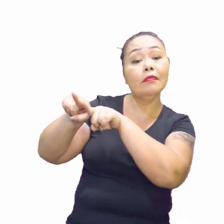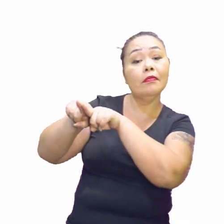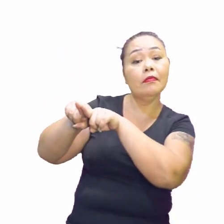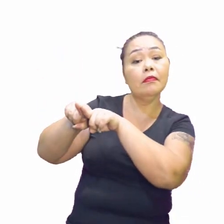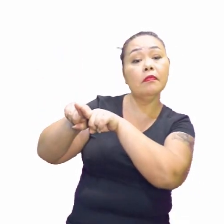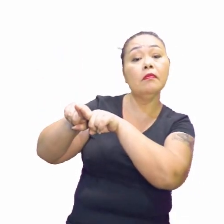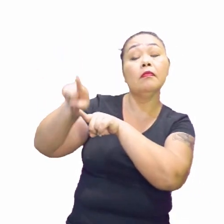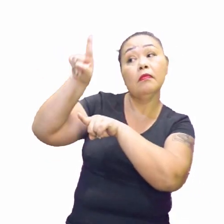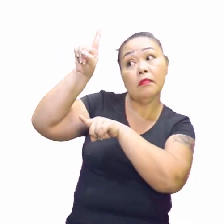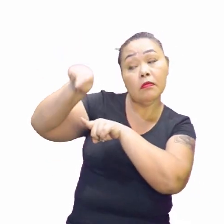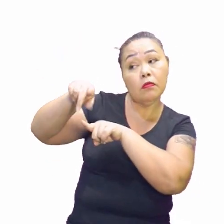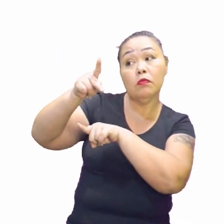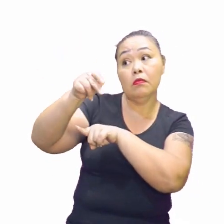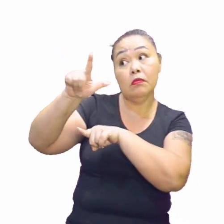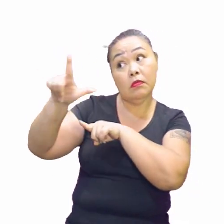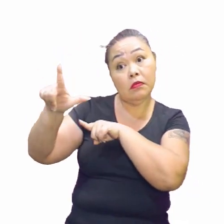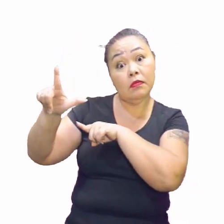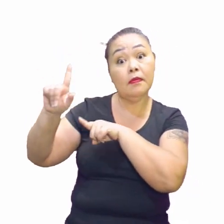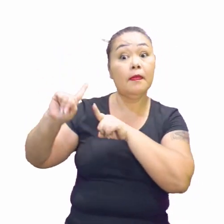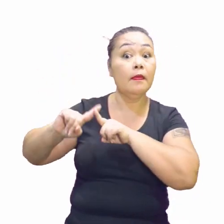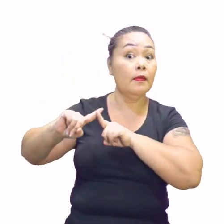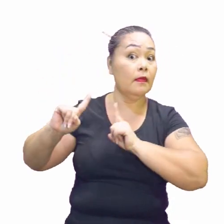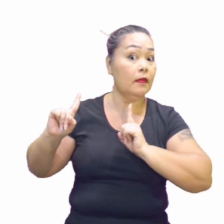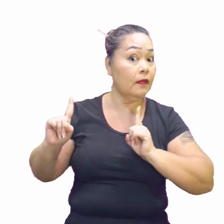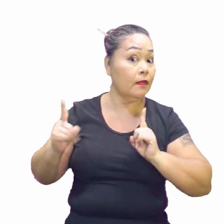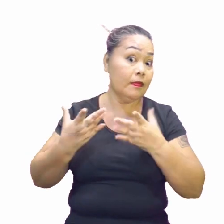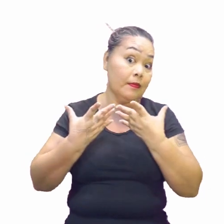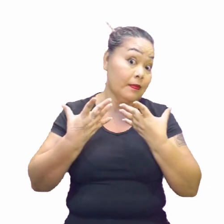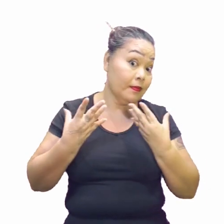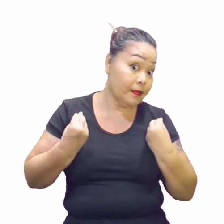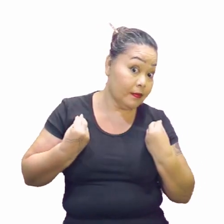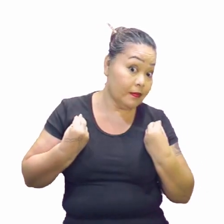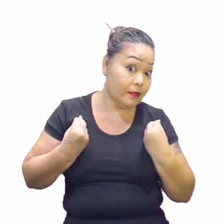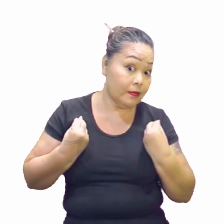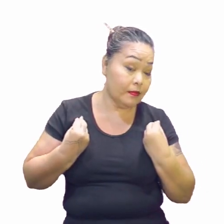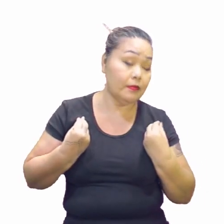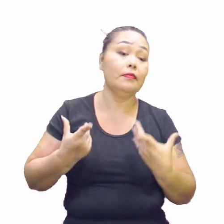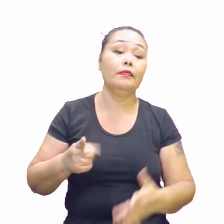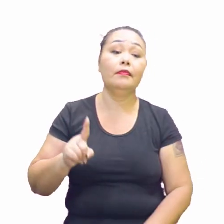que era para estar no plural e esqueceram?